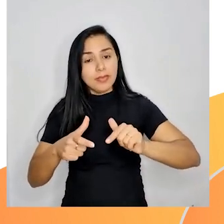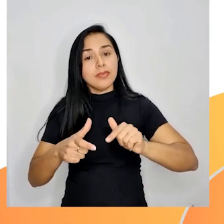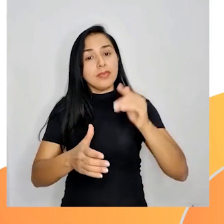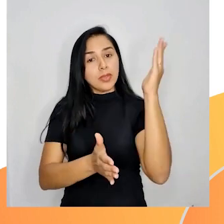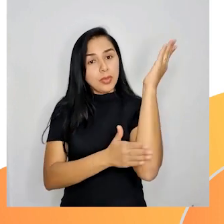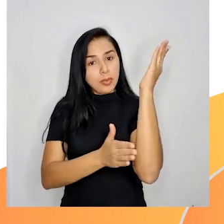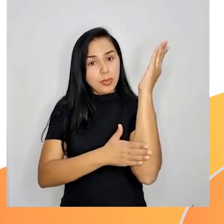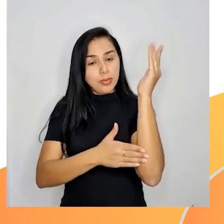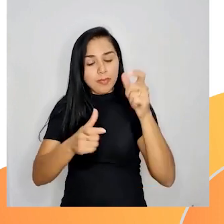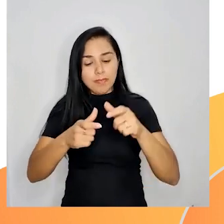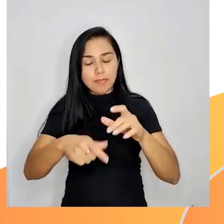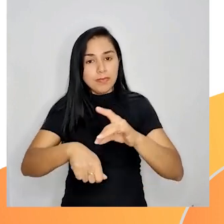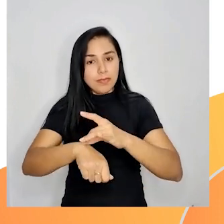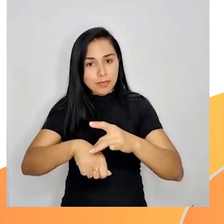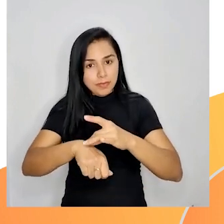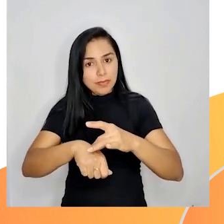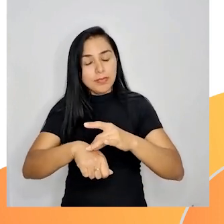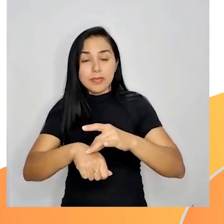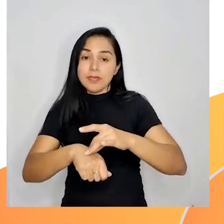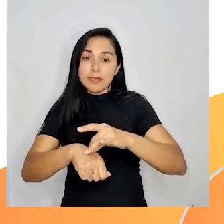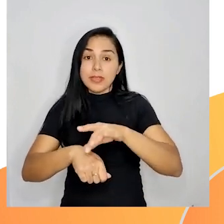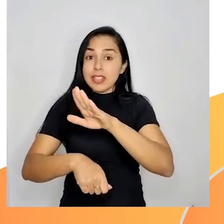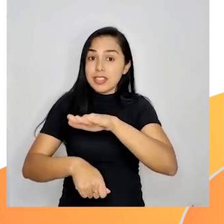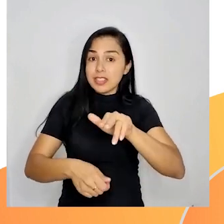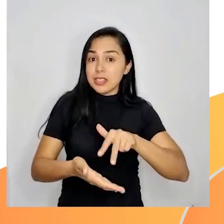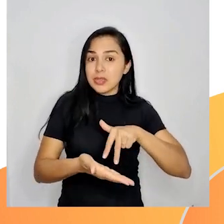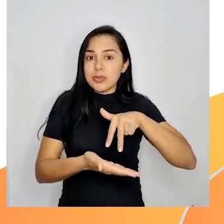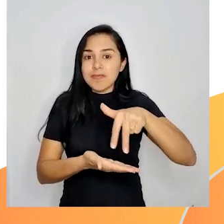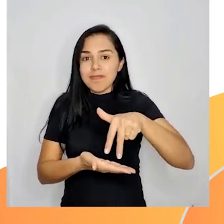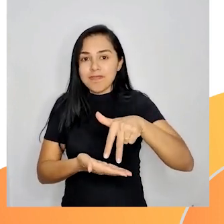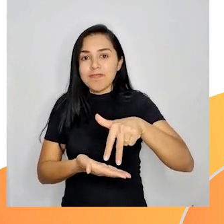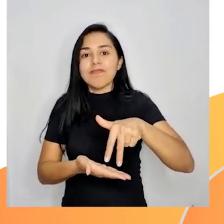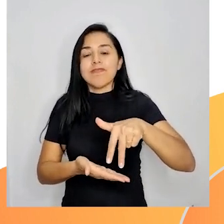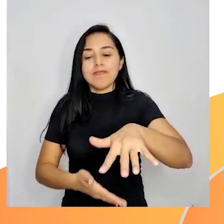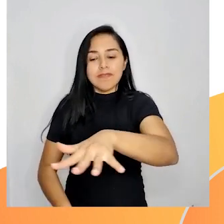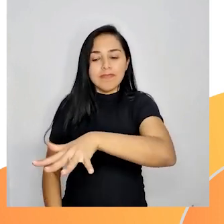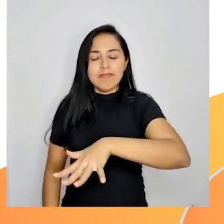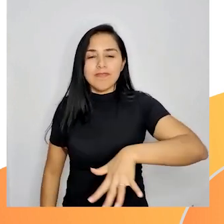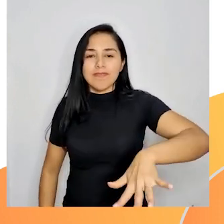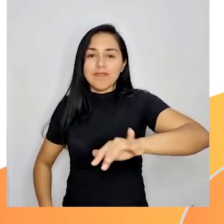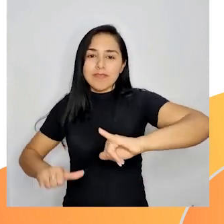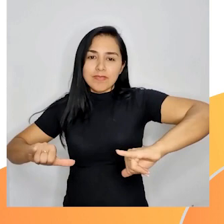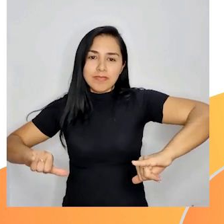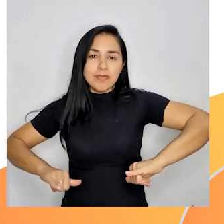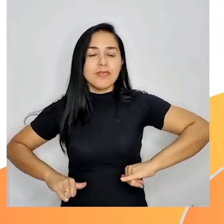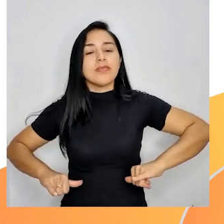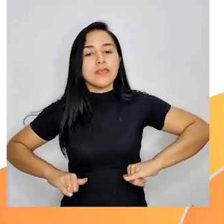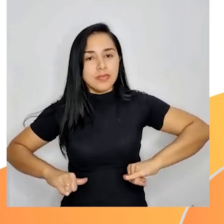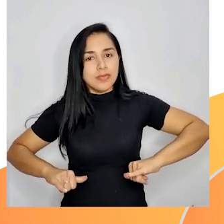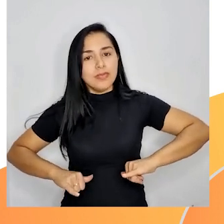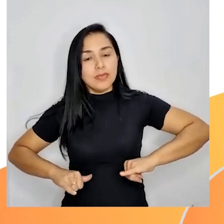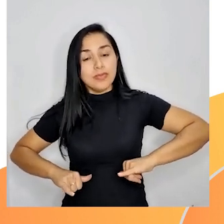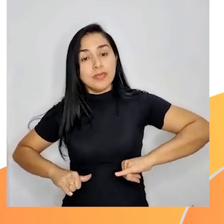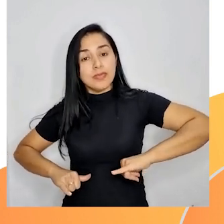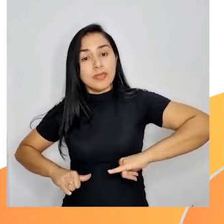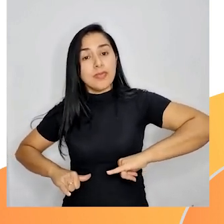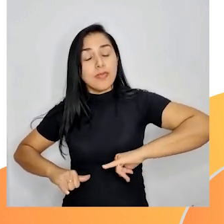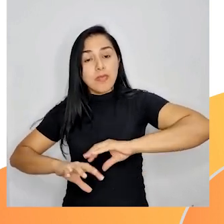protagonistas desse cenário de horror que faz milhares de